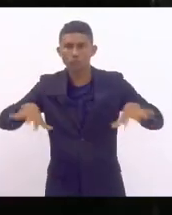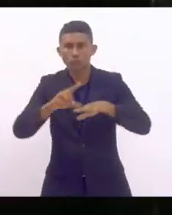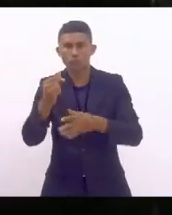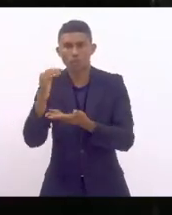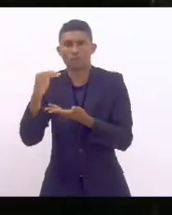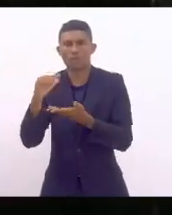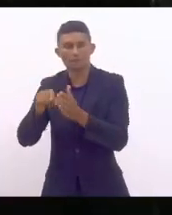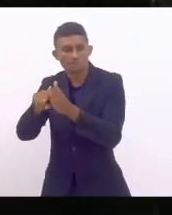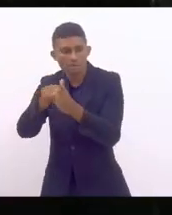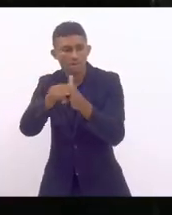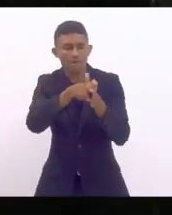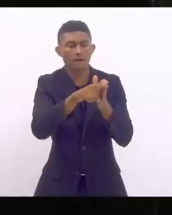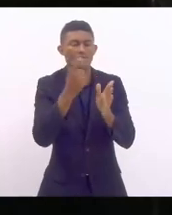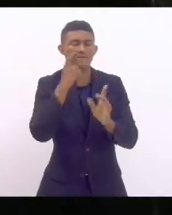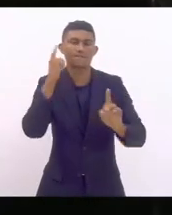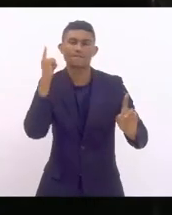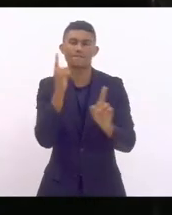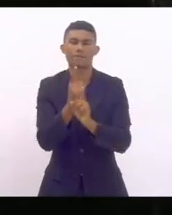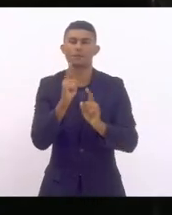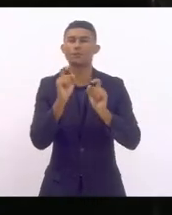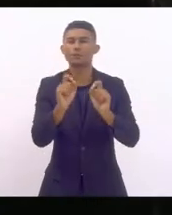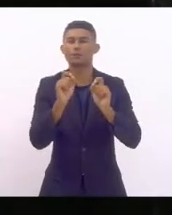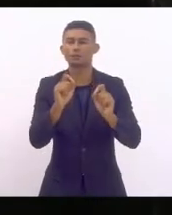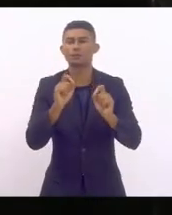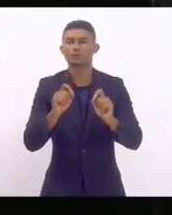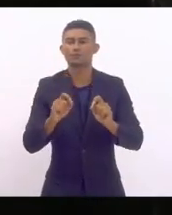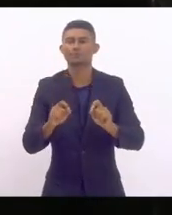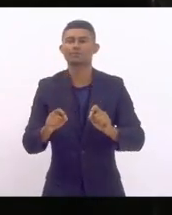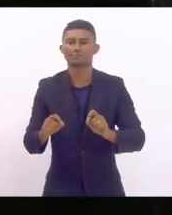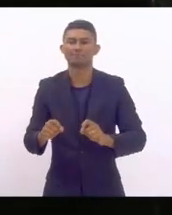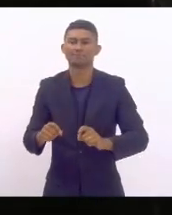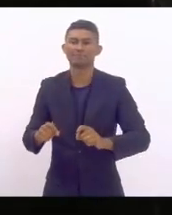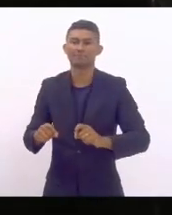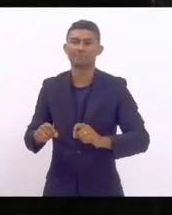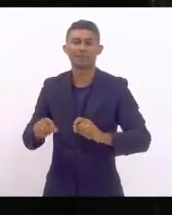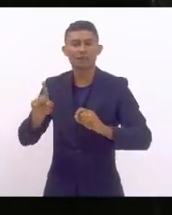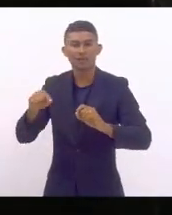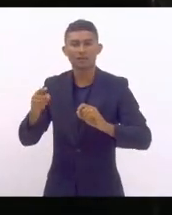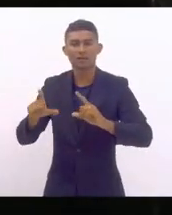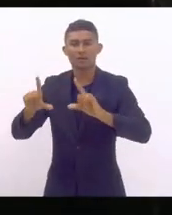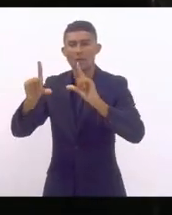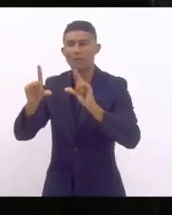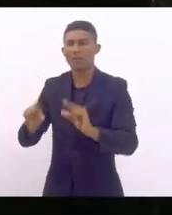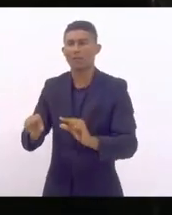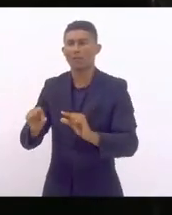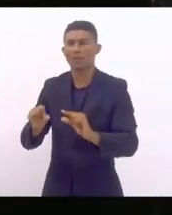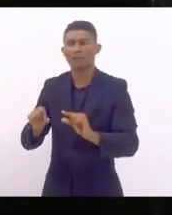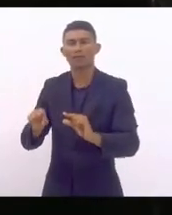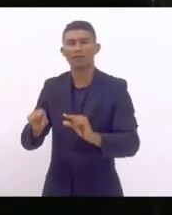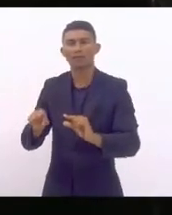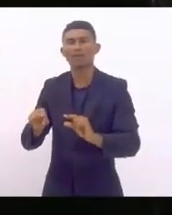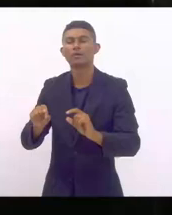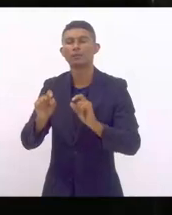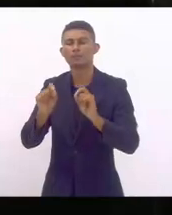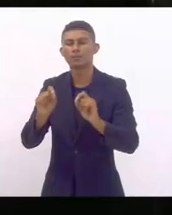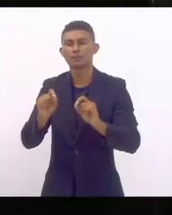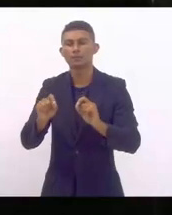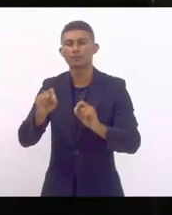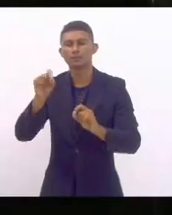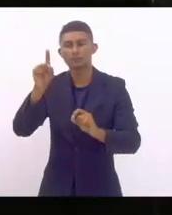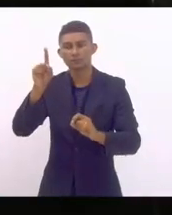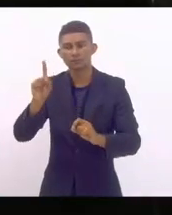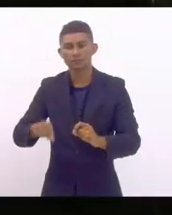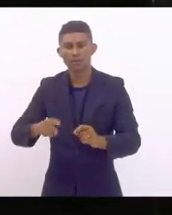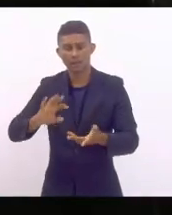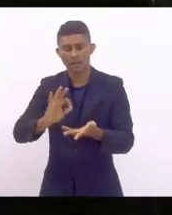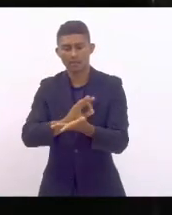vamos encontrar que a menor a alocação de recursos é exatamente